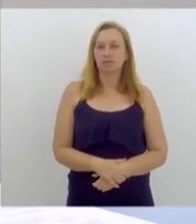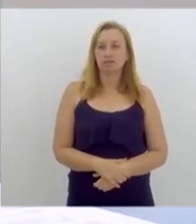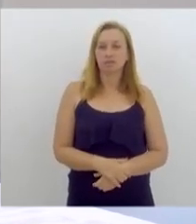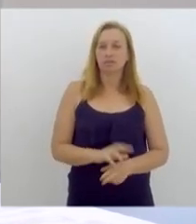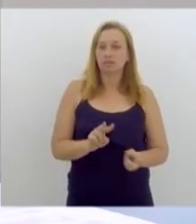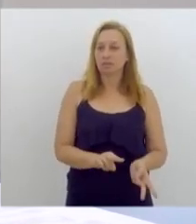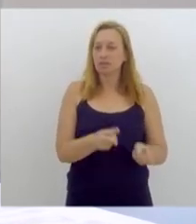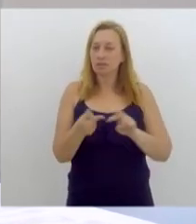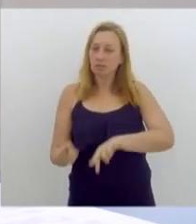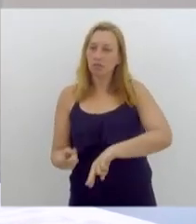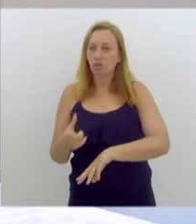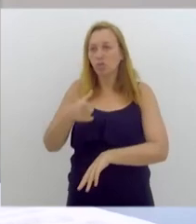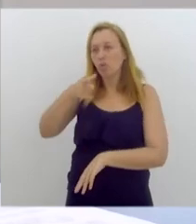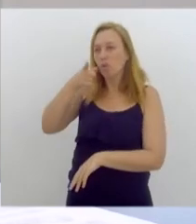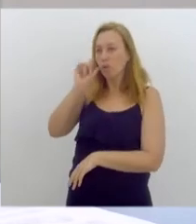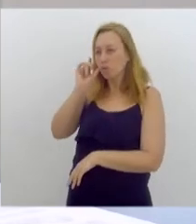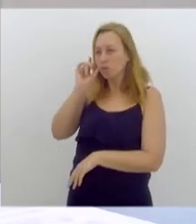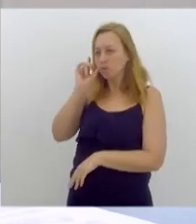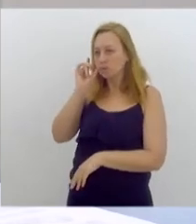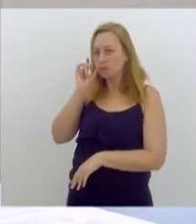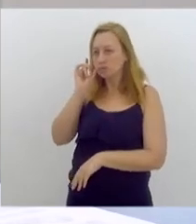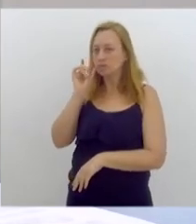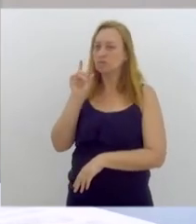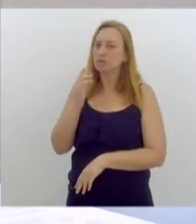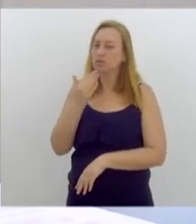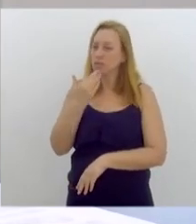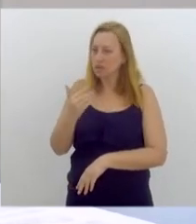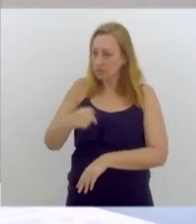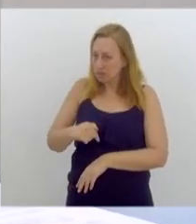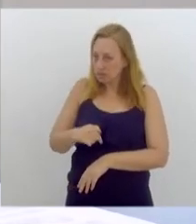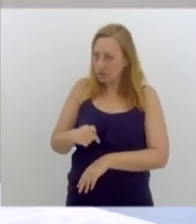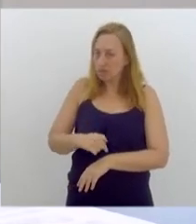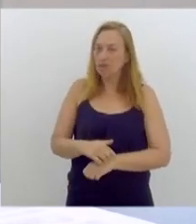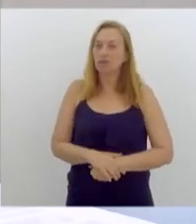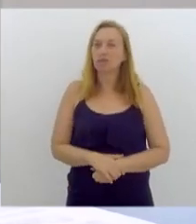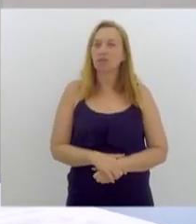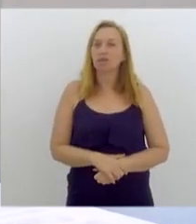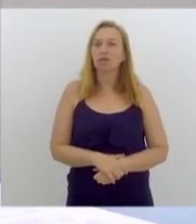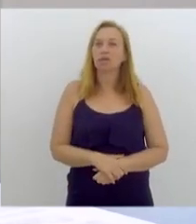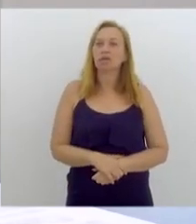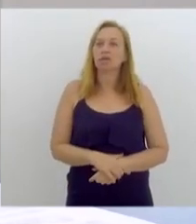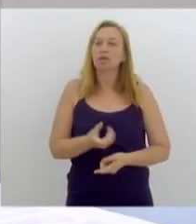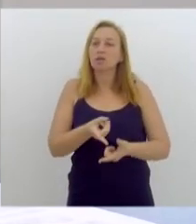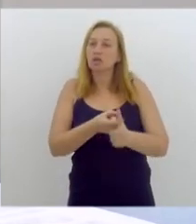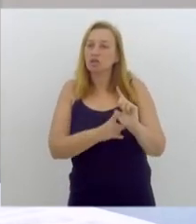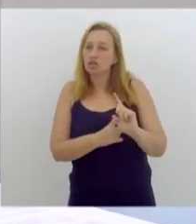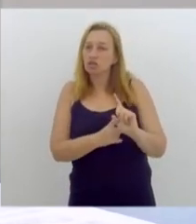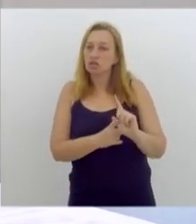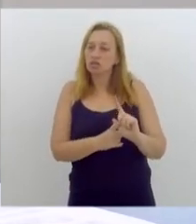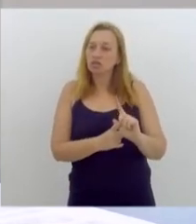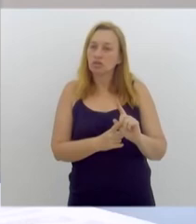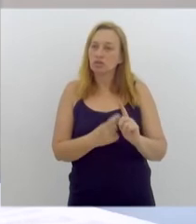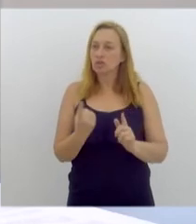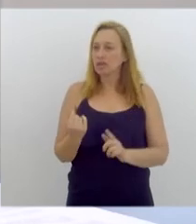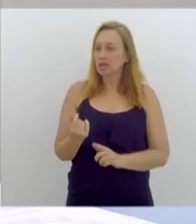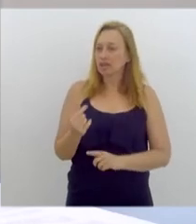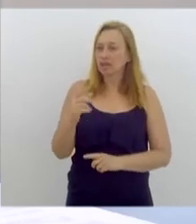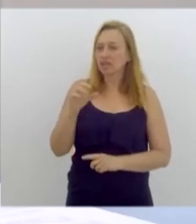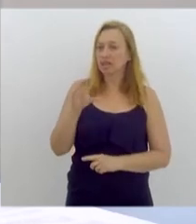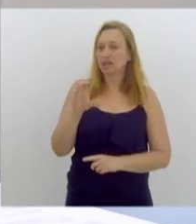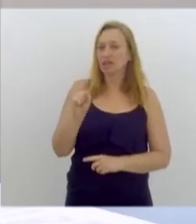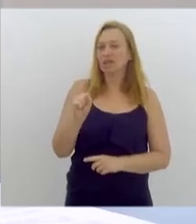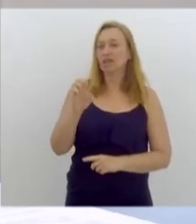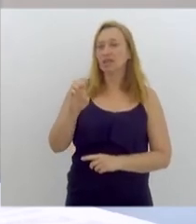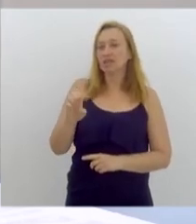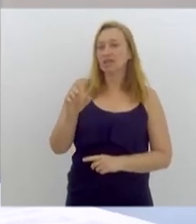ontem uma previsão que a gente pediu aqui essa dívida fosse pela Taxa Selic